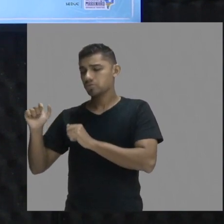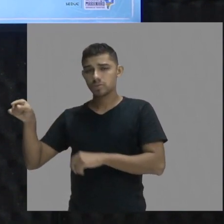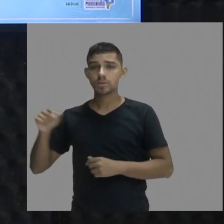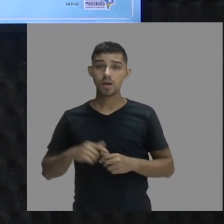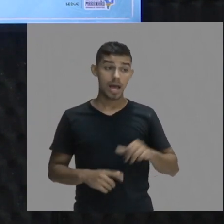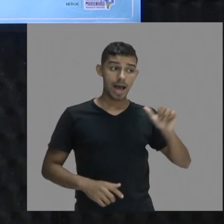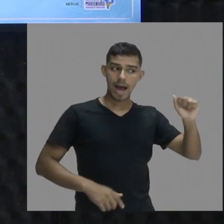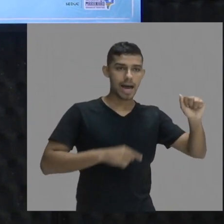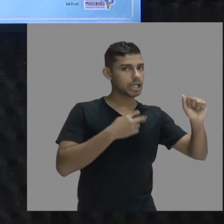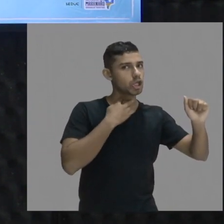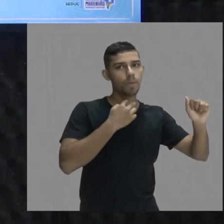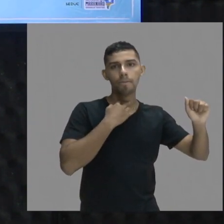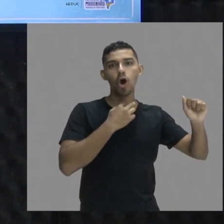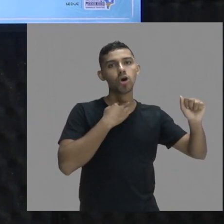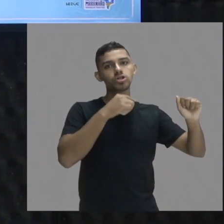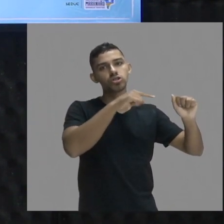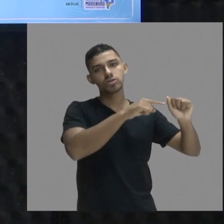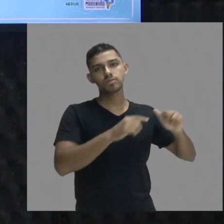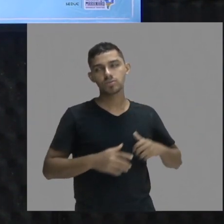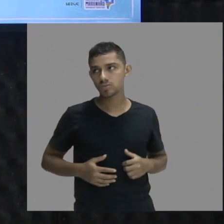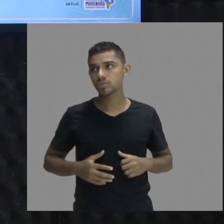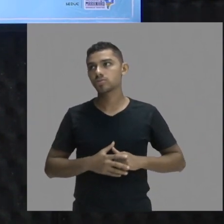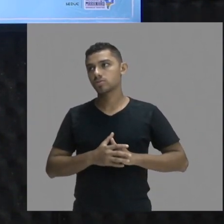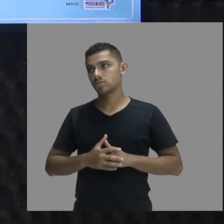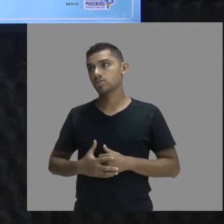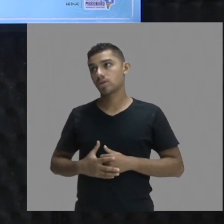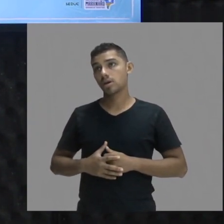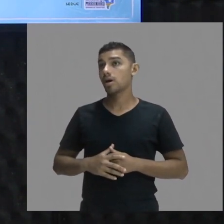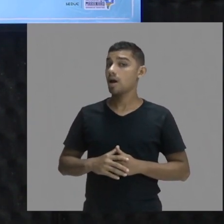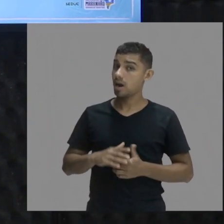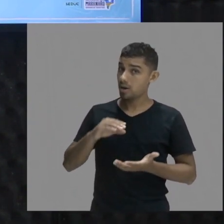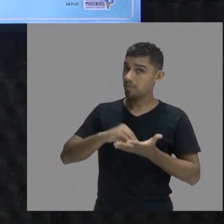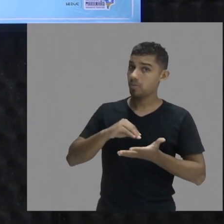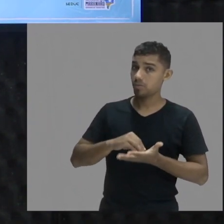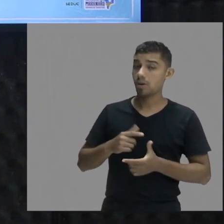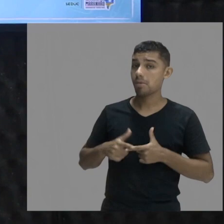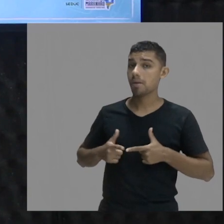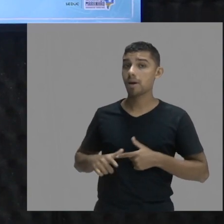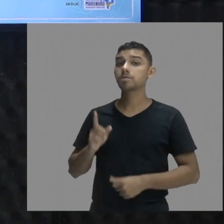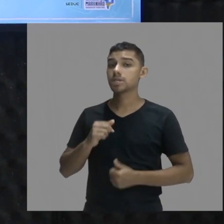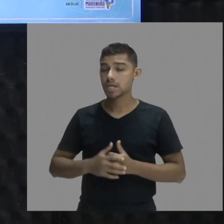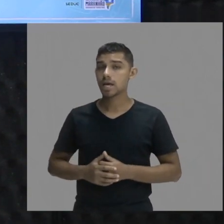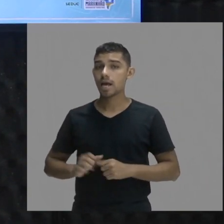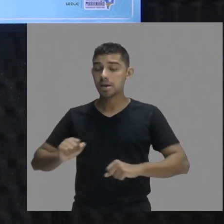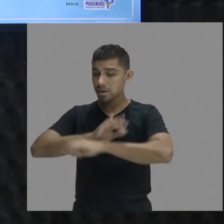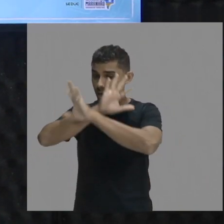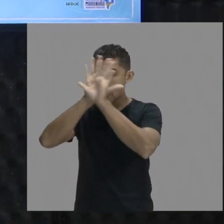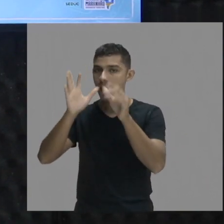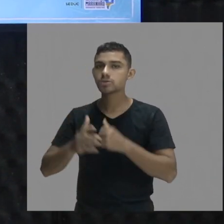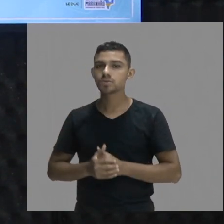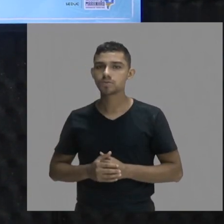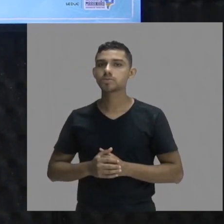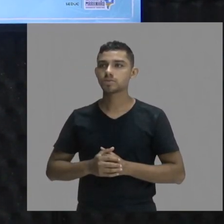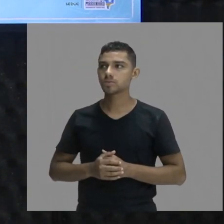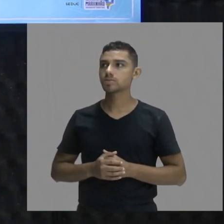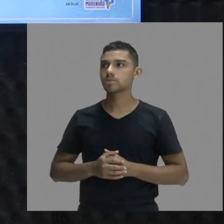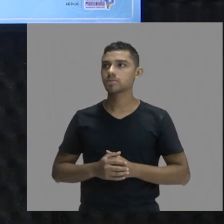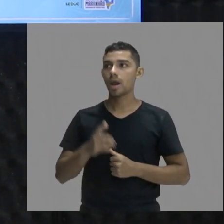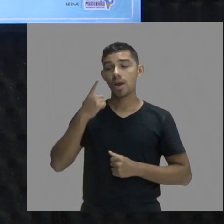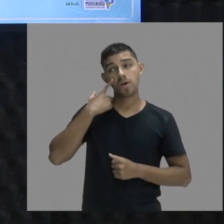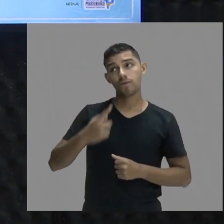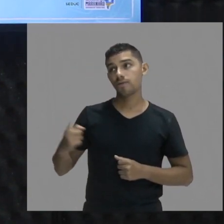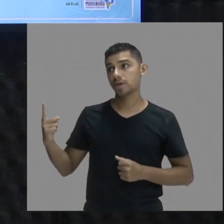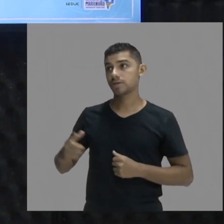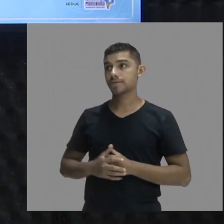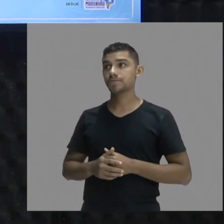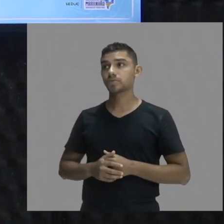Tá? Aqui não tem problema sobrar elementos. Não pode sobrar aqui. A definição é bem clara. Tá? Então, o fato